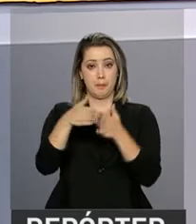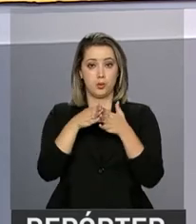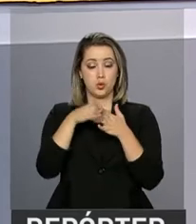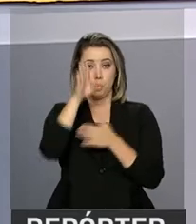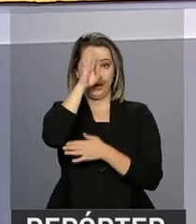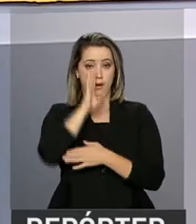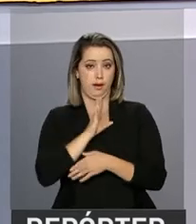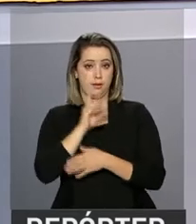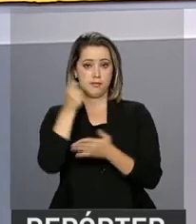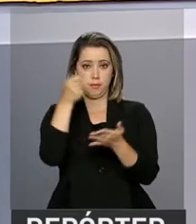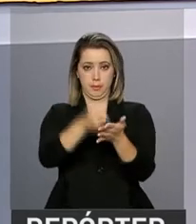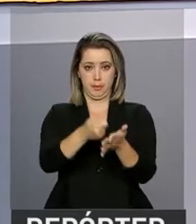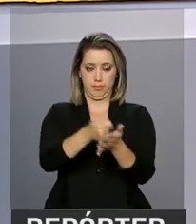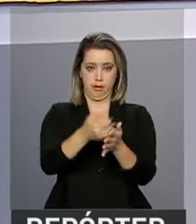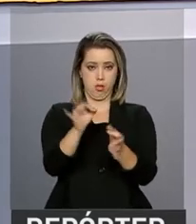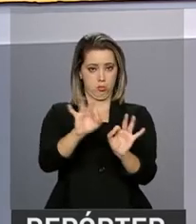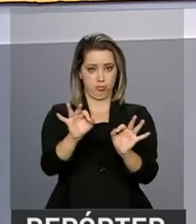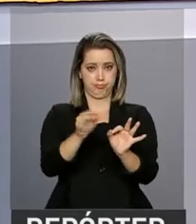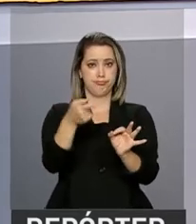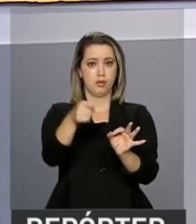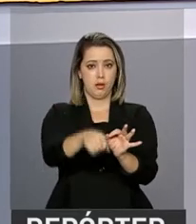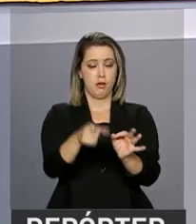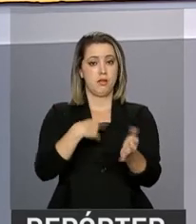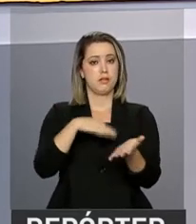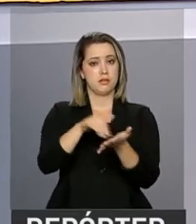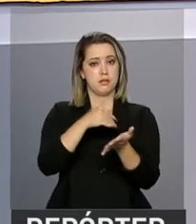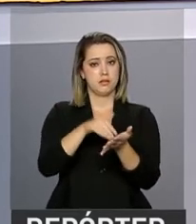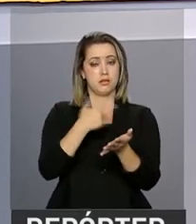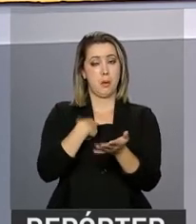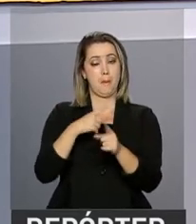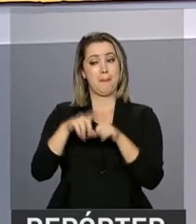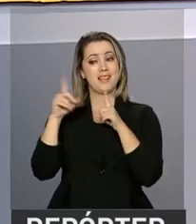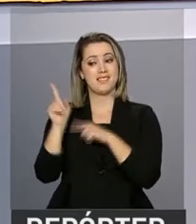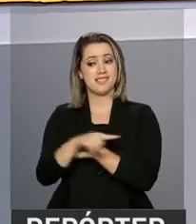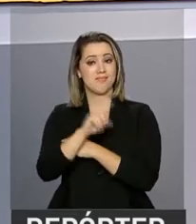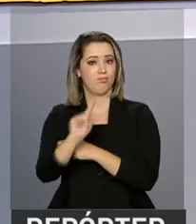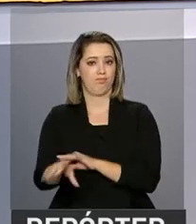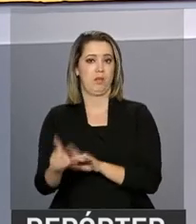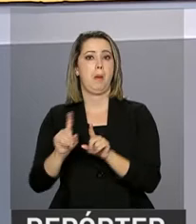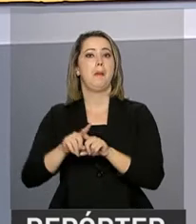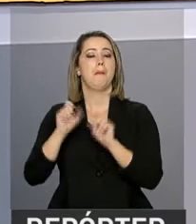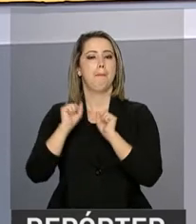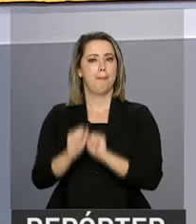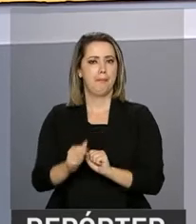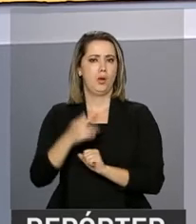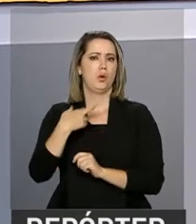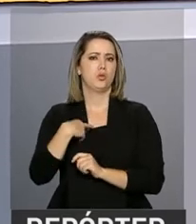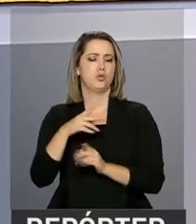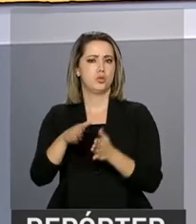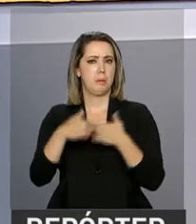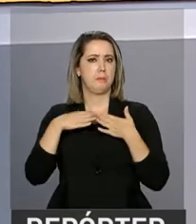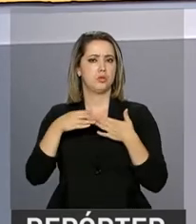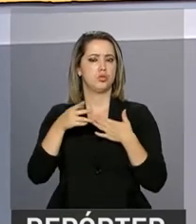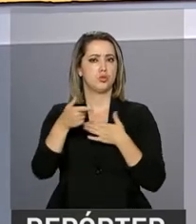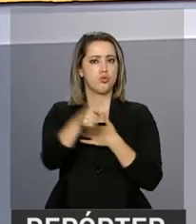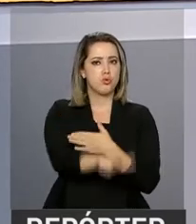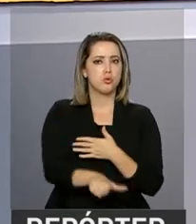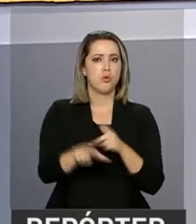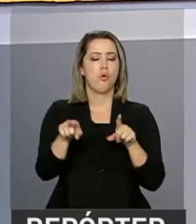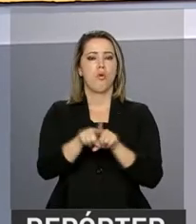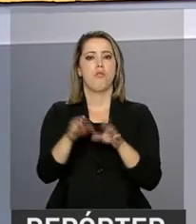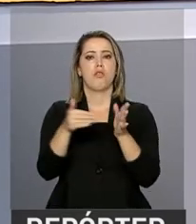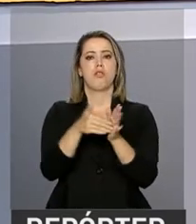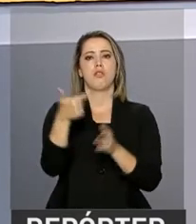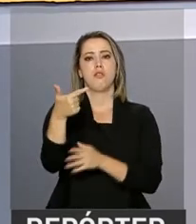gratuidade no pagamento da taxa de inscrição e teve o pedido negado pode recorrer dessa decisão até o dia 25 de